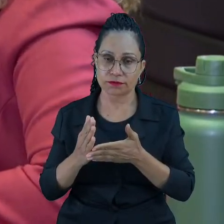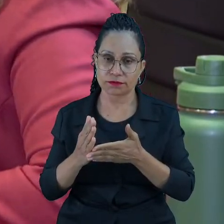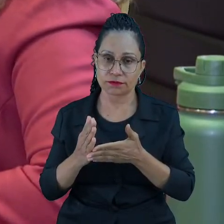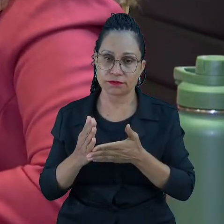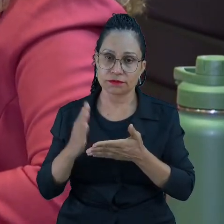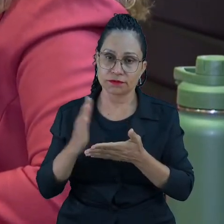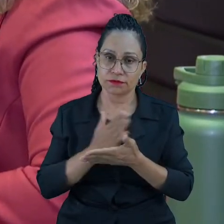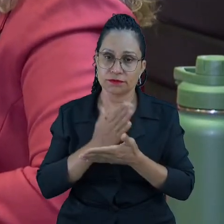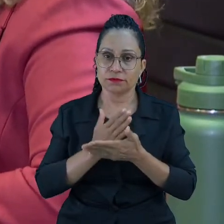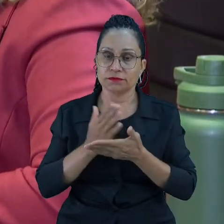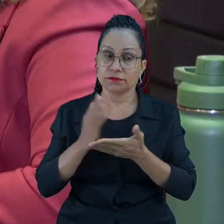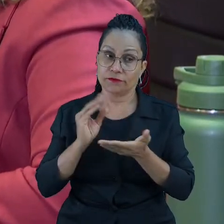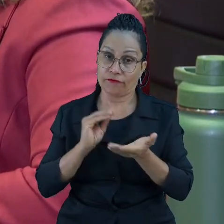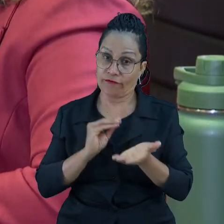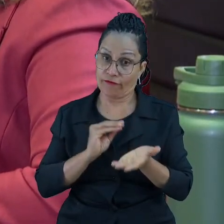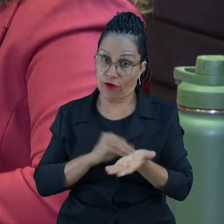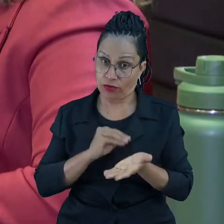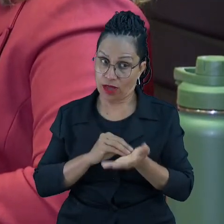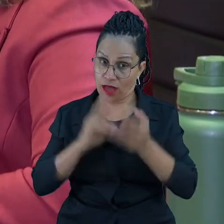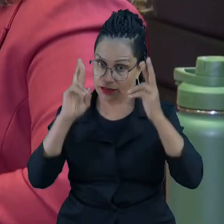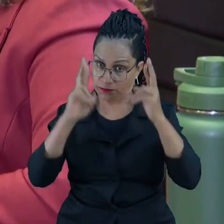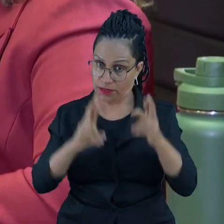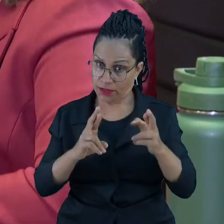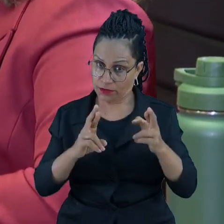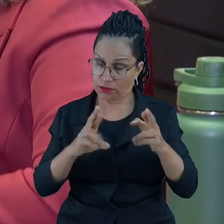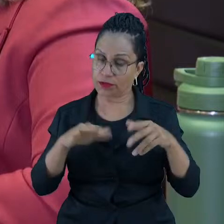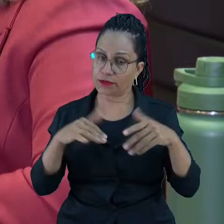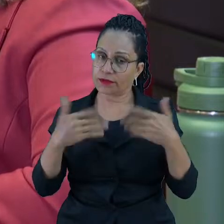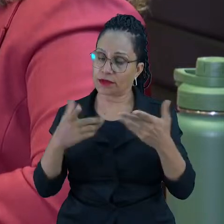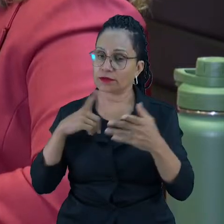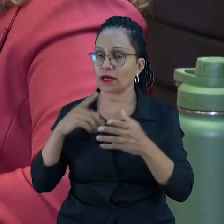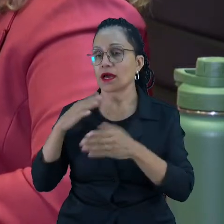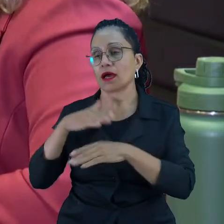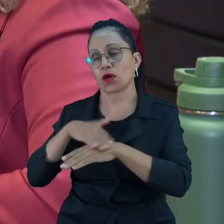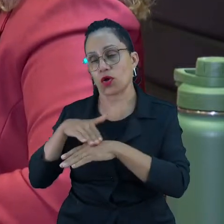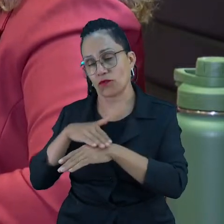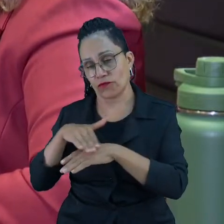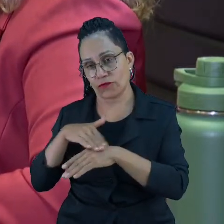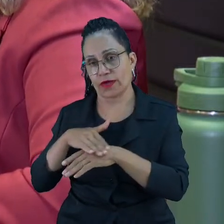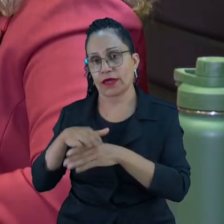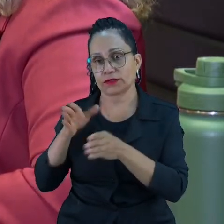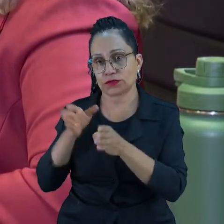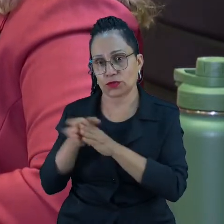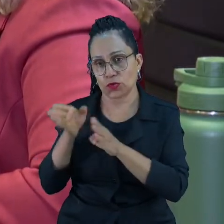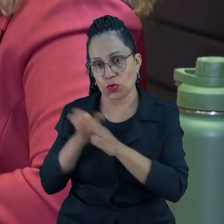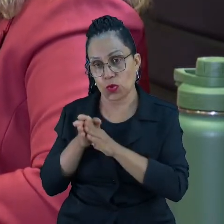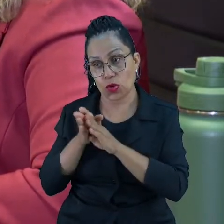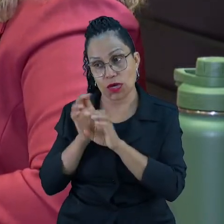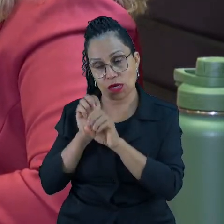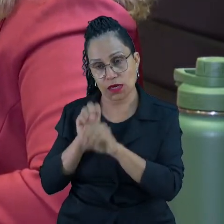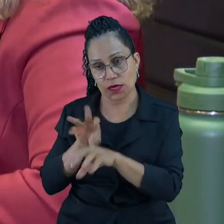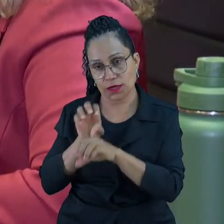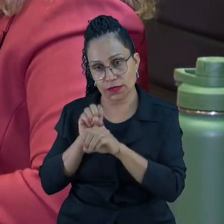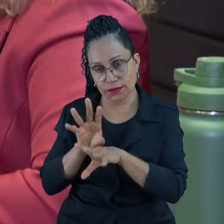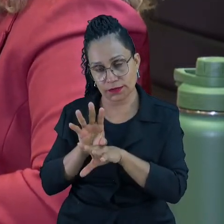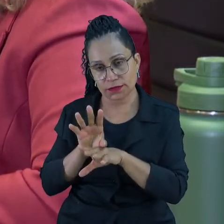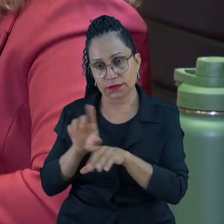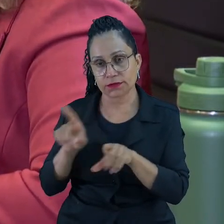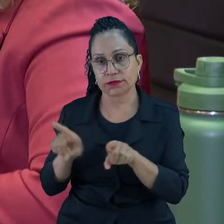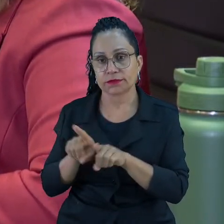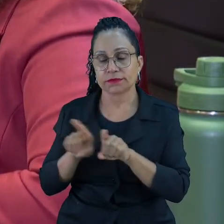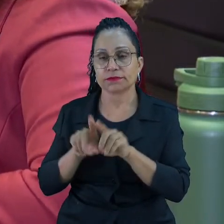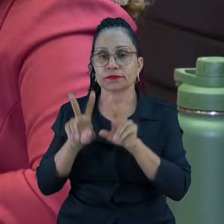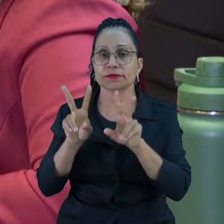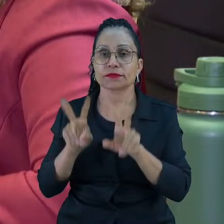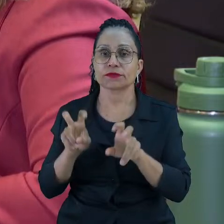ao respeito, né? E a gente sempre conversa, chama, orienta, educa, instrui, né, sobre